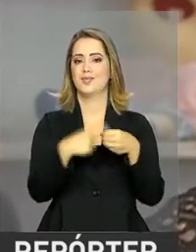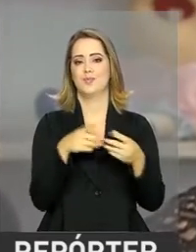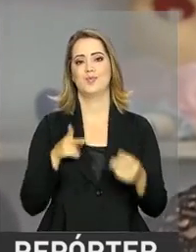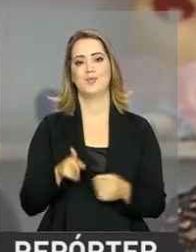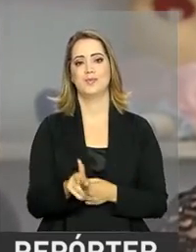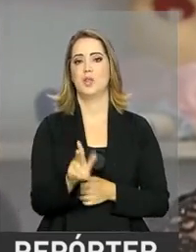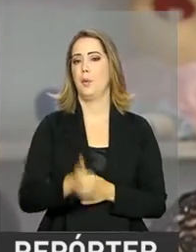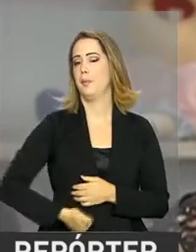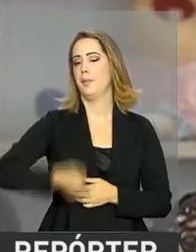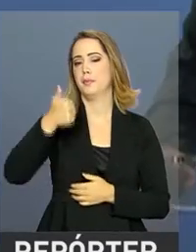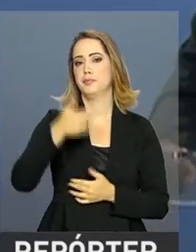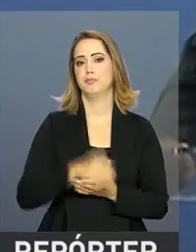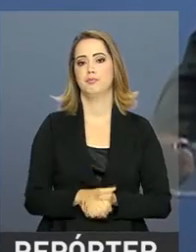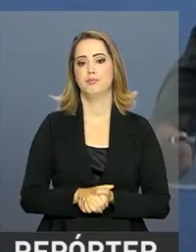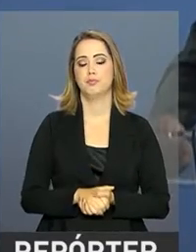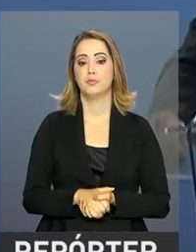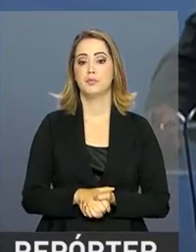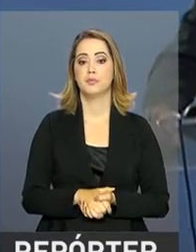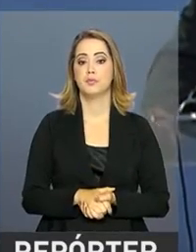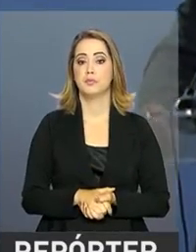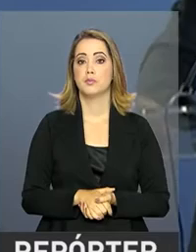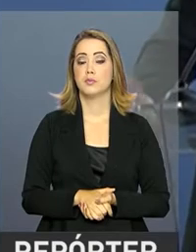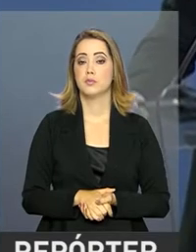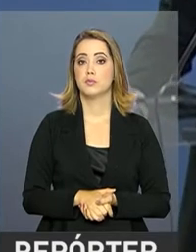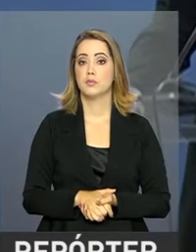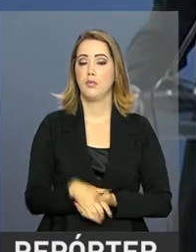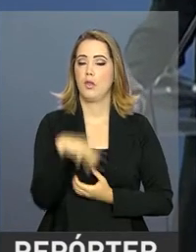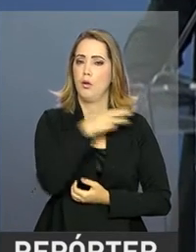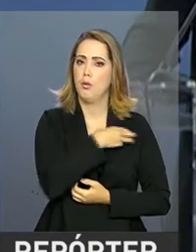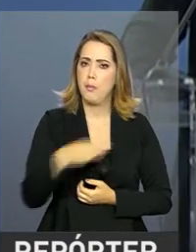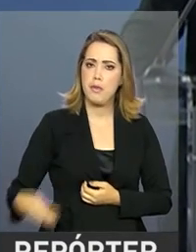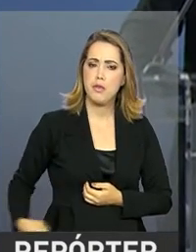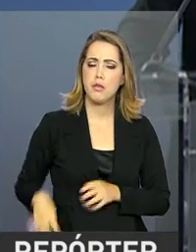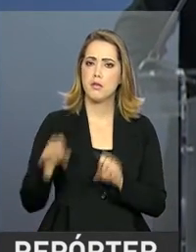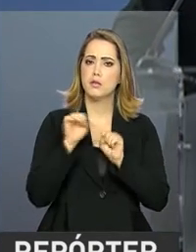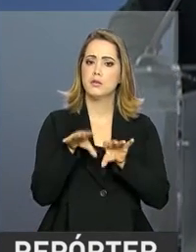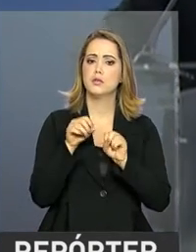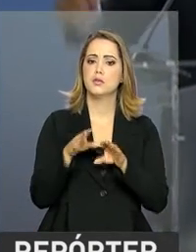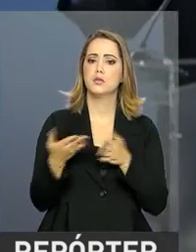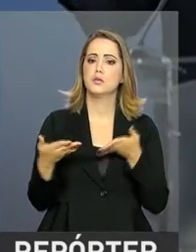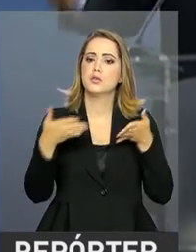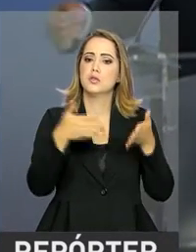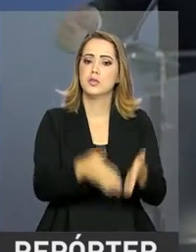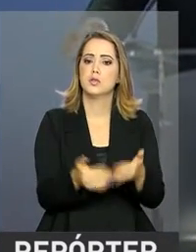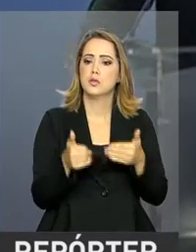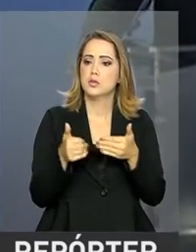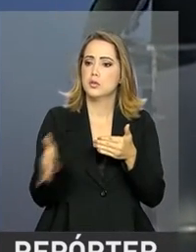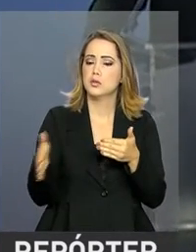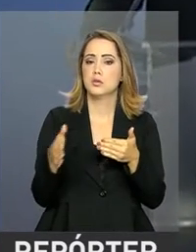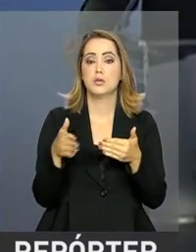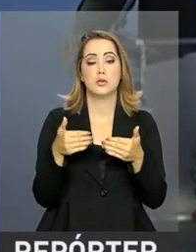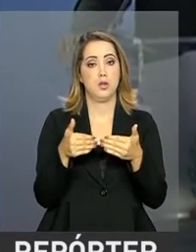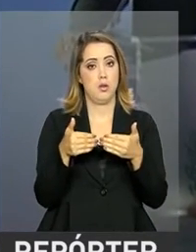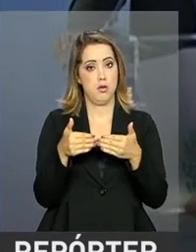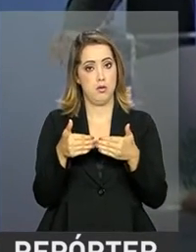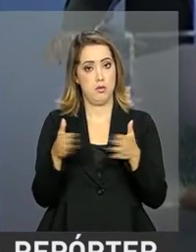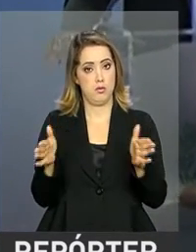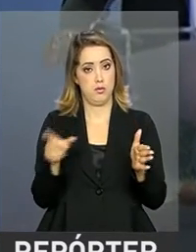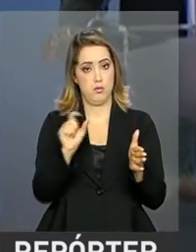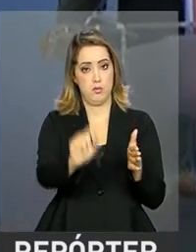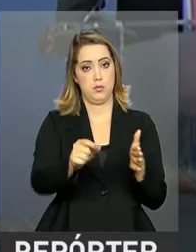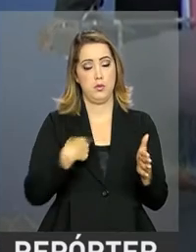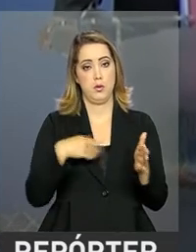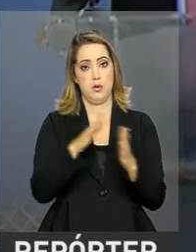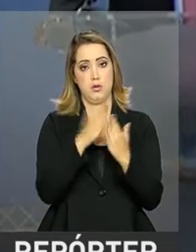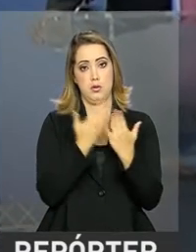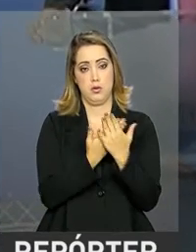se privilegiando. O ministro da Educação participou da cerimônia de inauguração da Escola Municipal Professor Fued Temer e